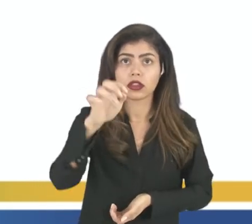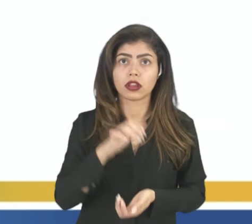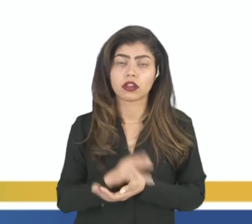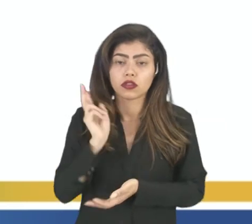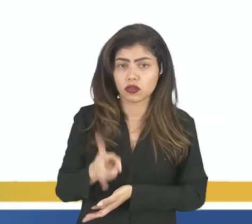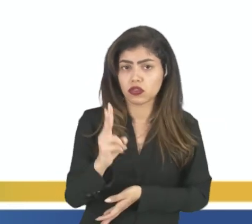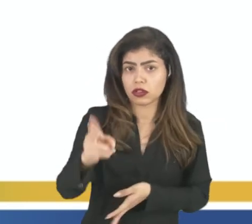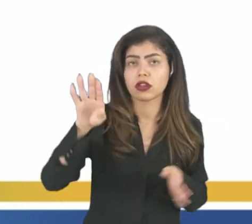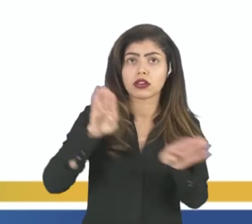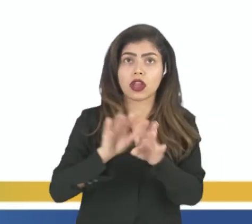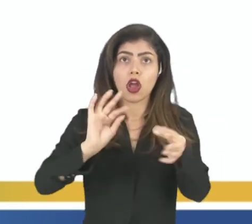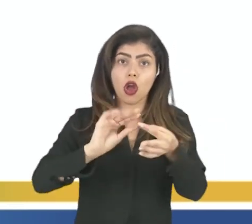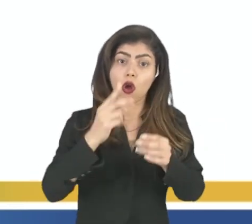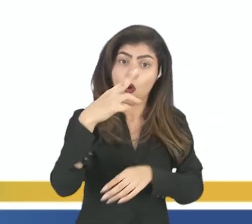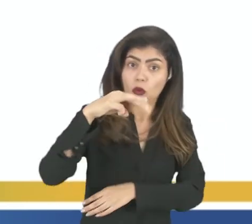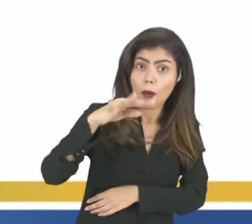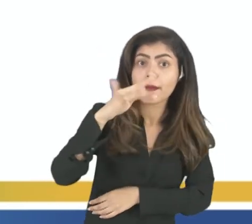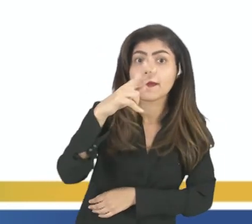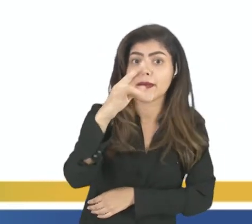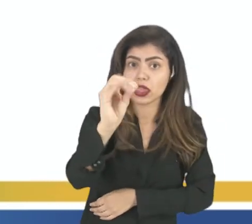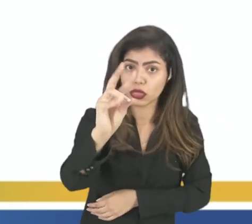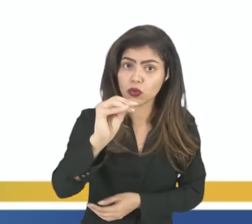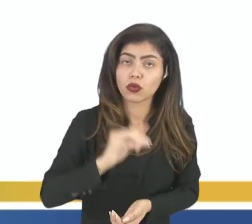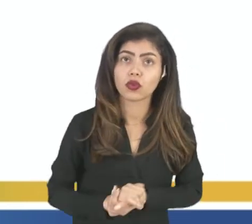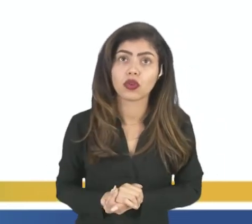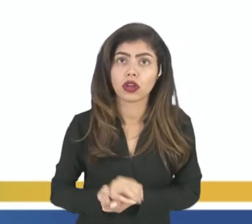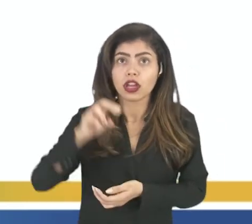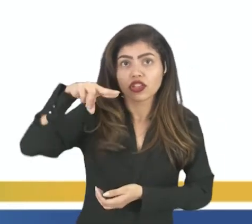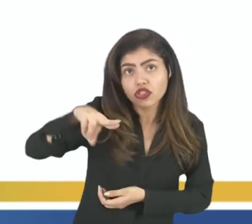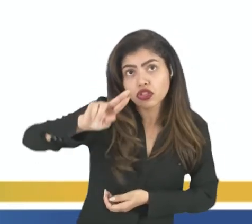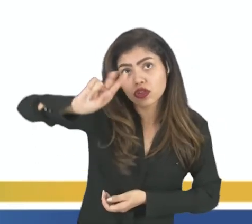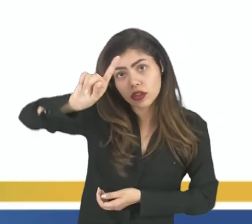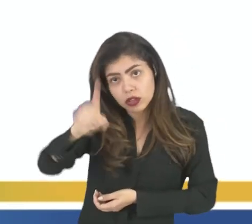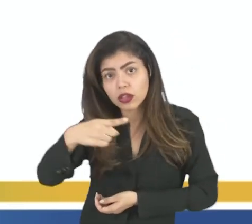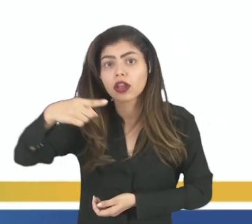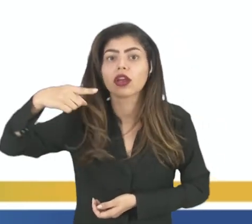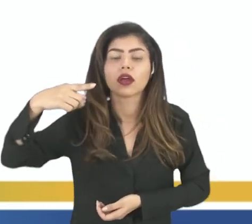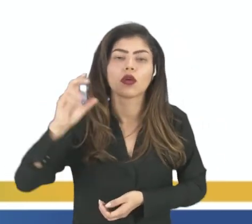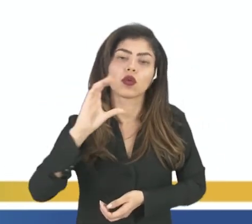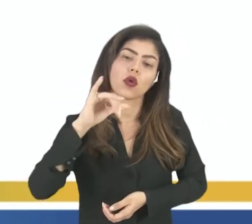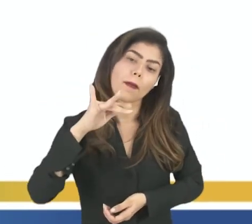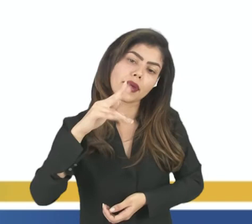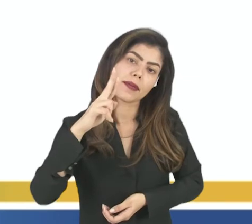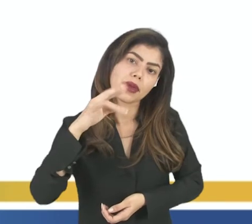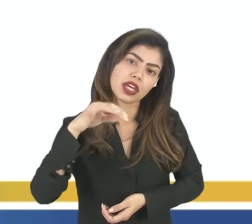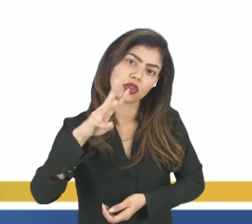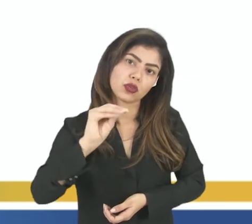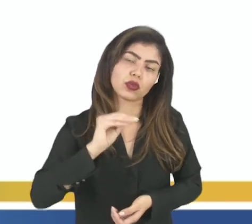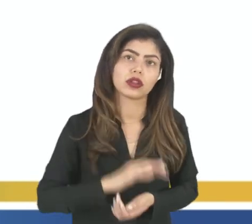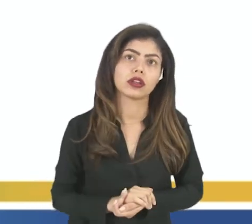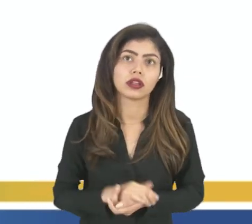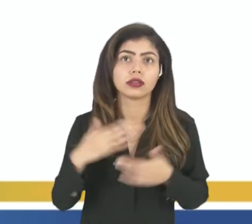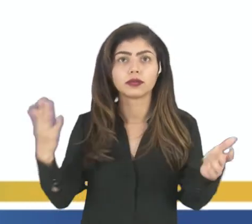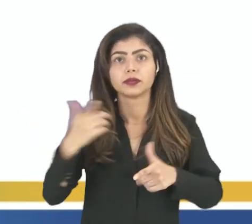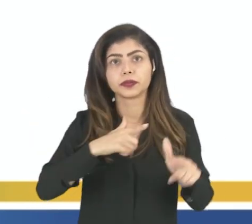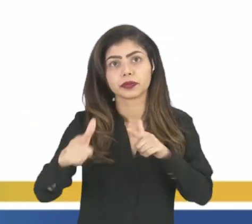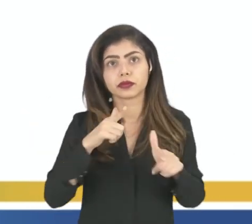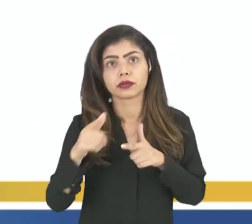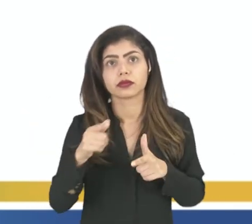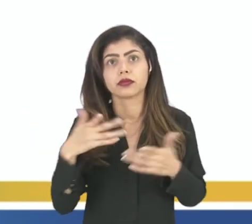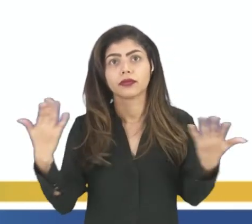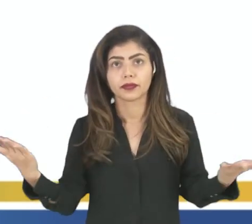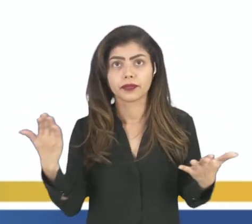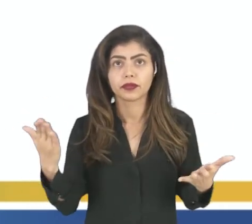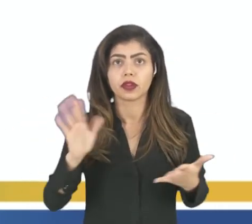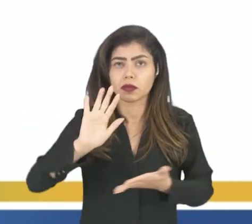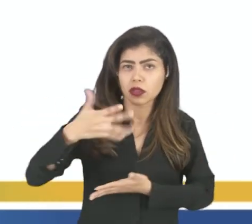constante é comprimento, tá? Newton por comprimento, força por comprimento. Então, trabalho da força